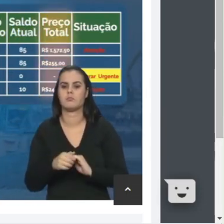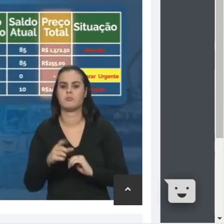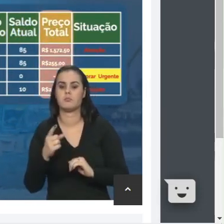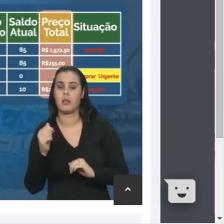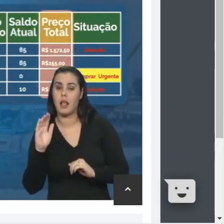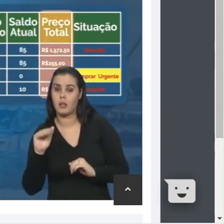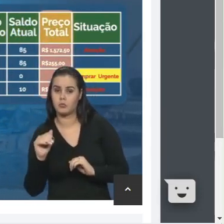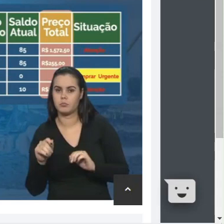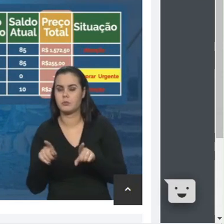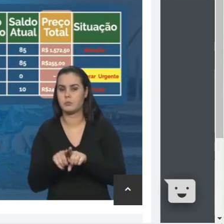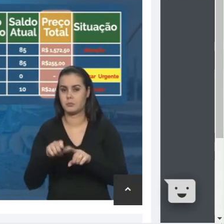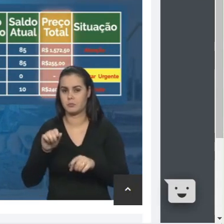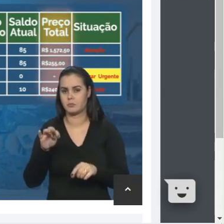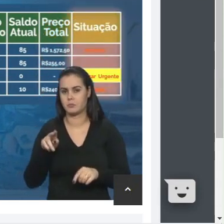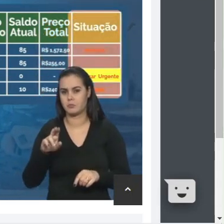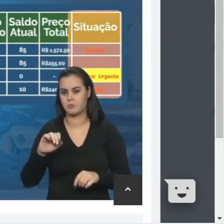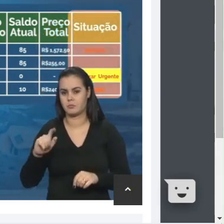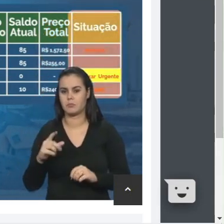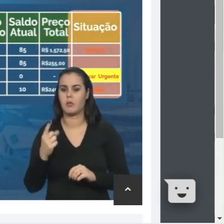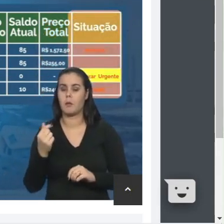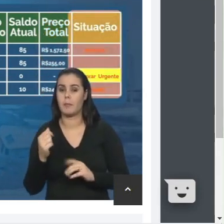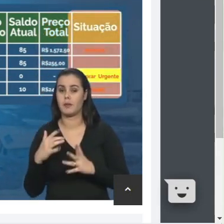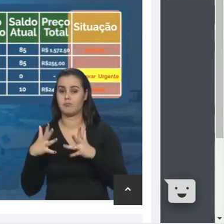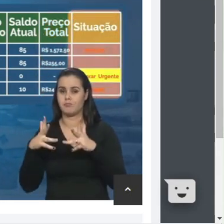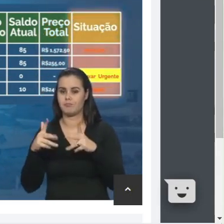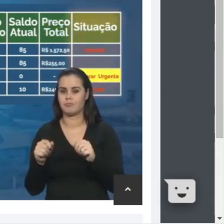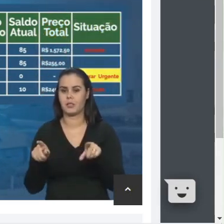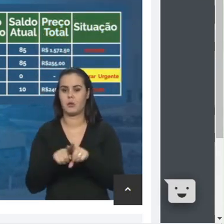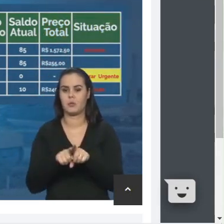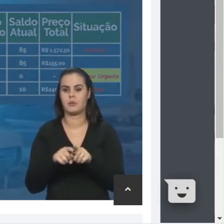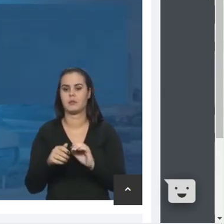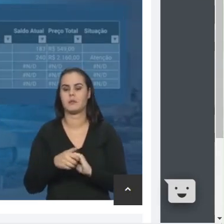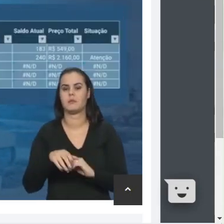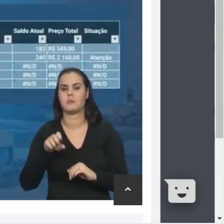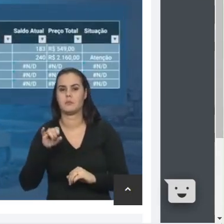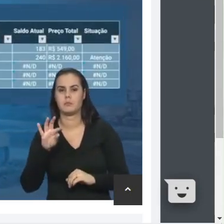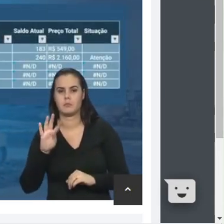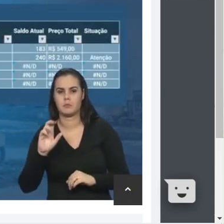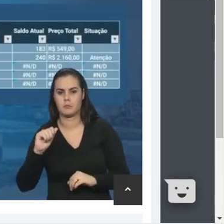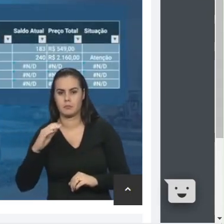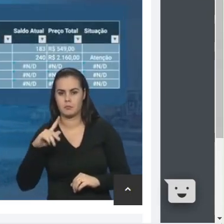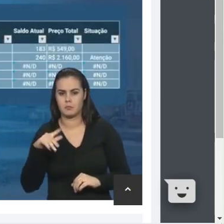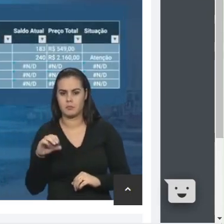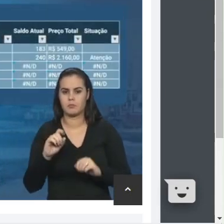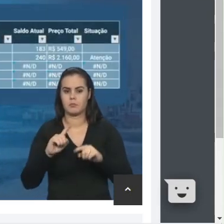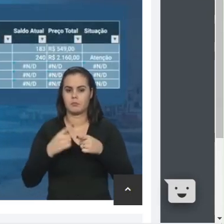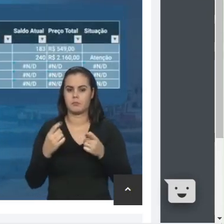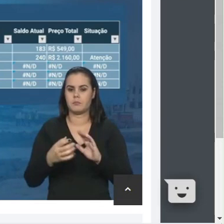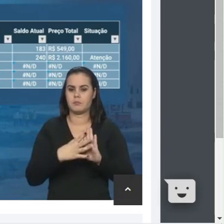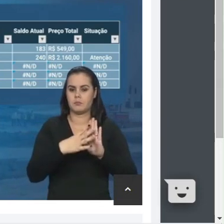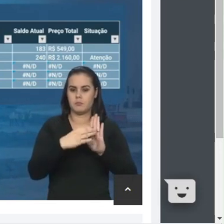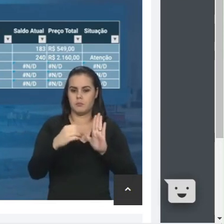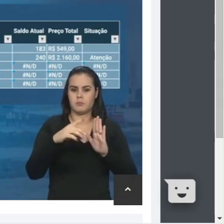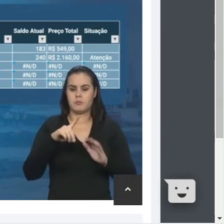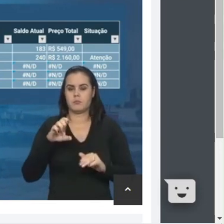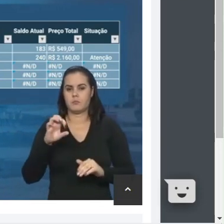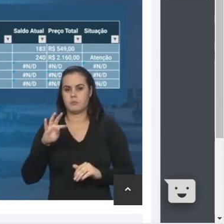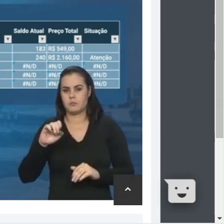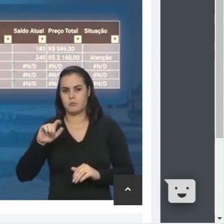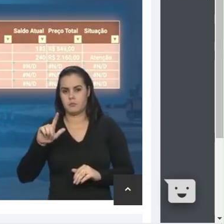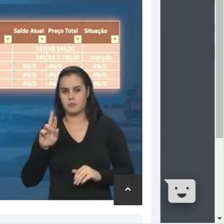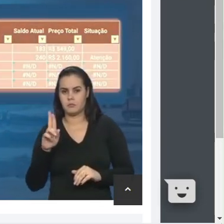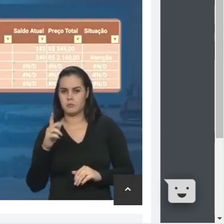atual, preço total do estoque e a situação de cada item. Já no modelo detalhado, as principais diferenças